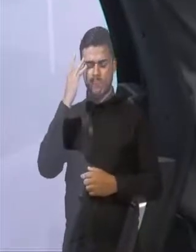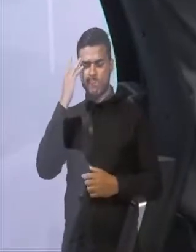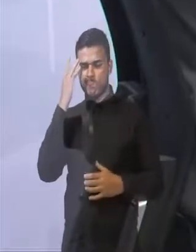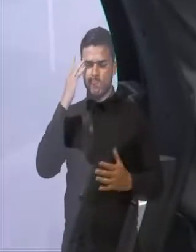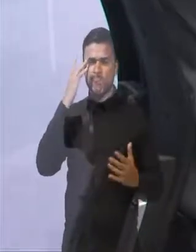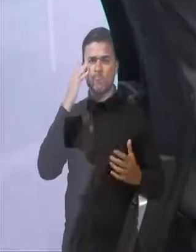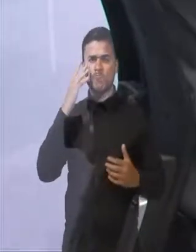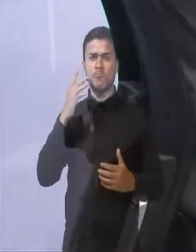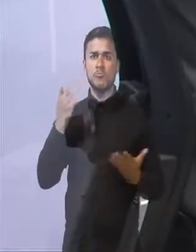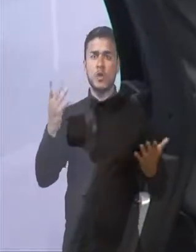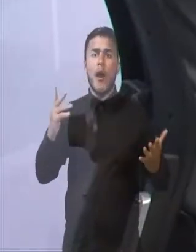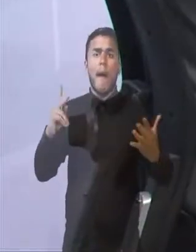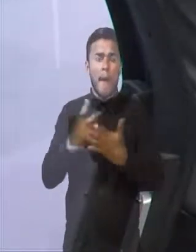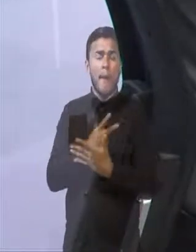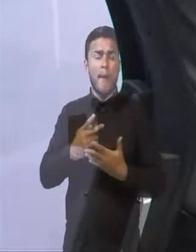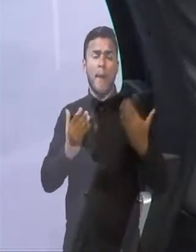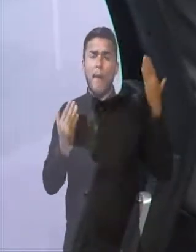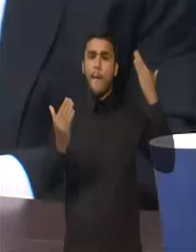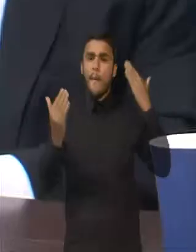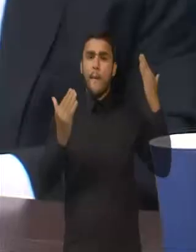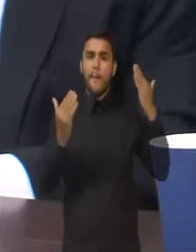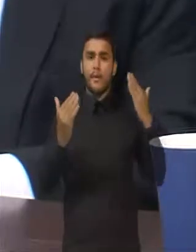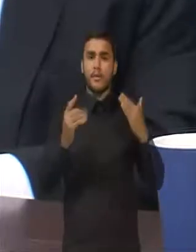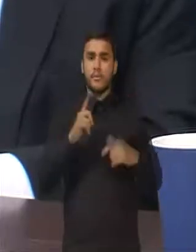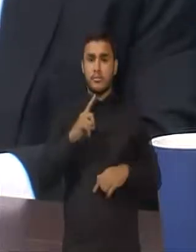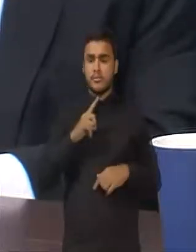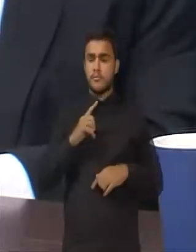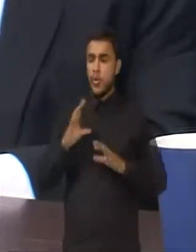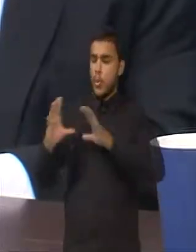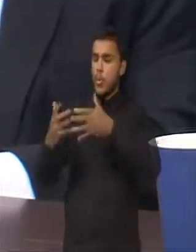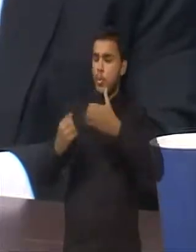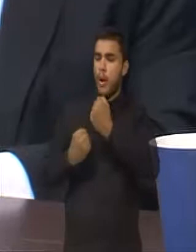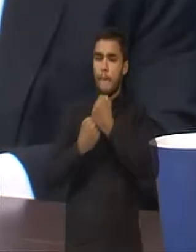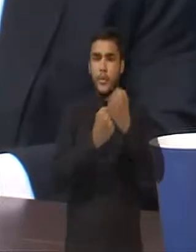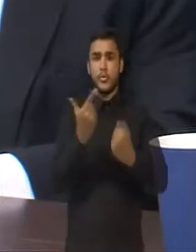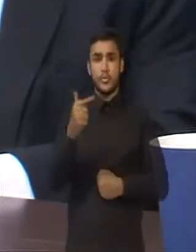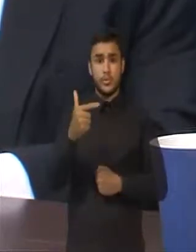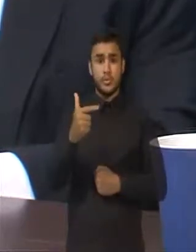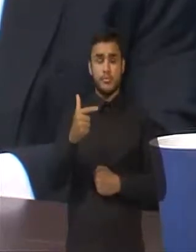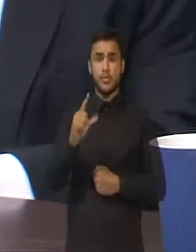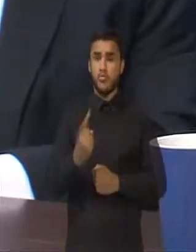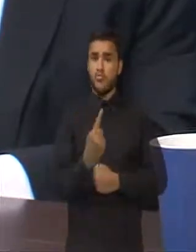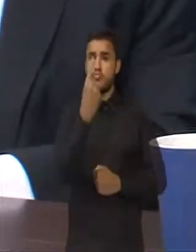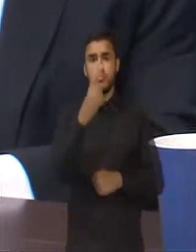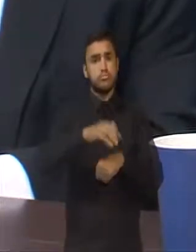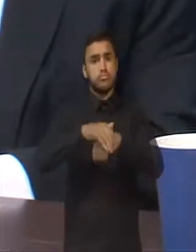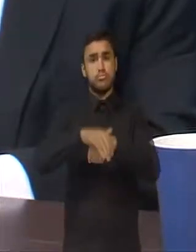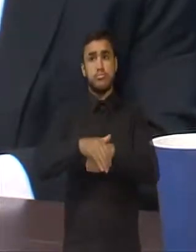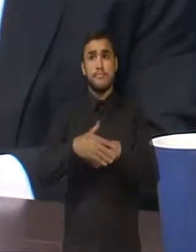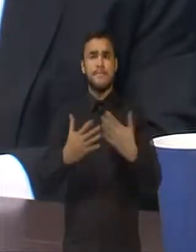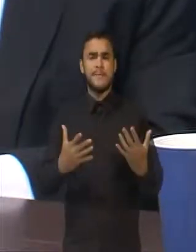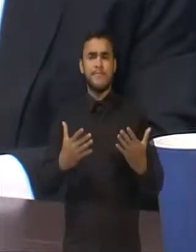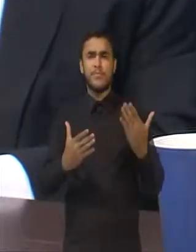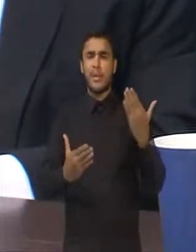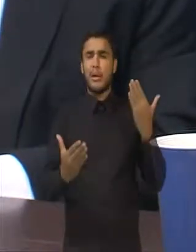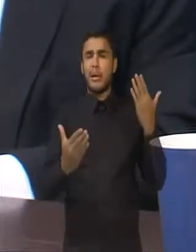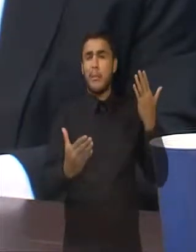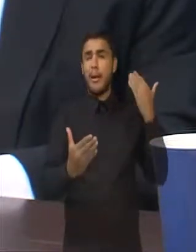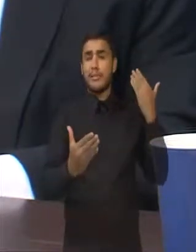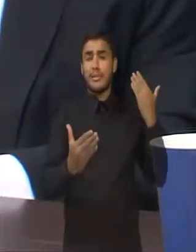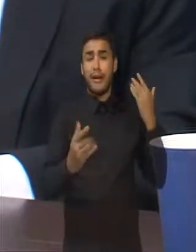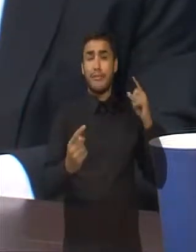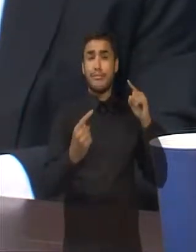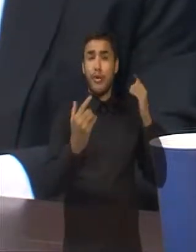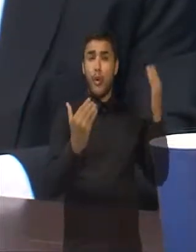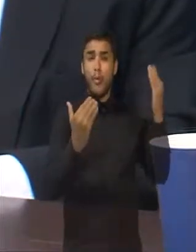sozinho, porque uma assembleia decidiu que não ia naquele dia, que era um dia sagrado e tal. Eram questões muito mais simples